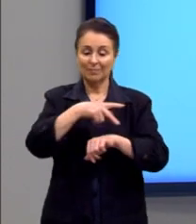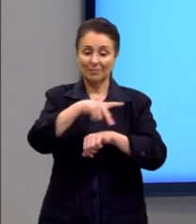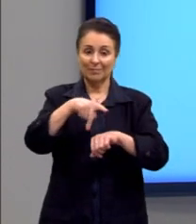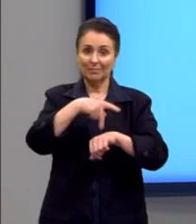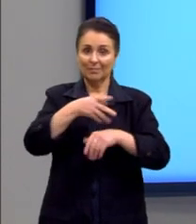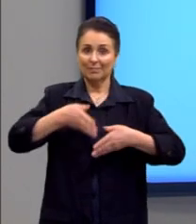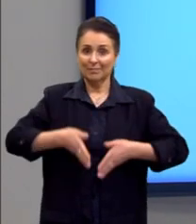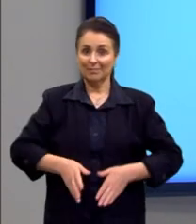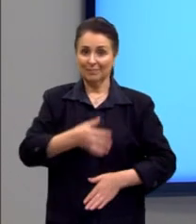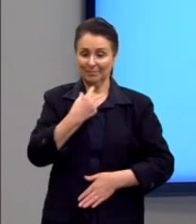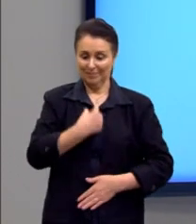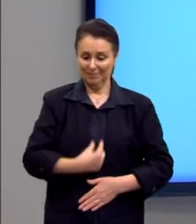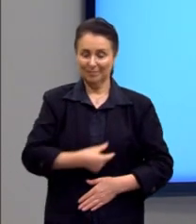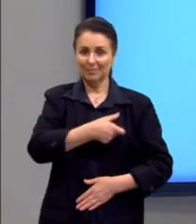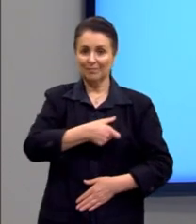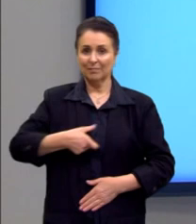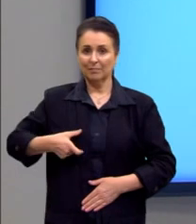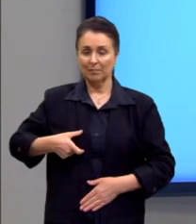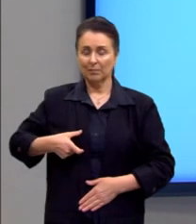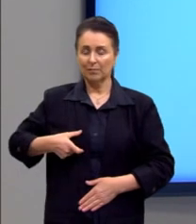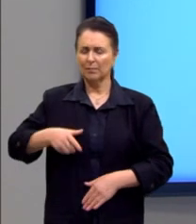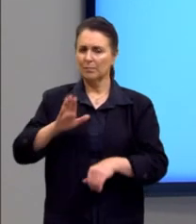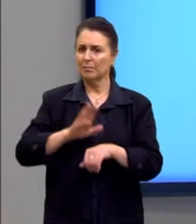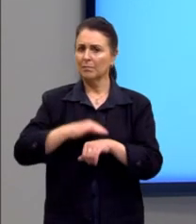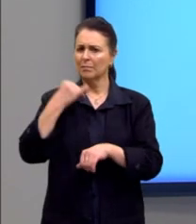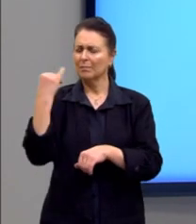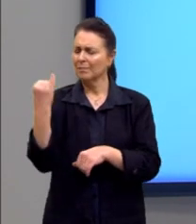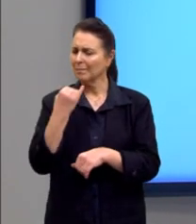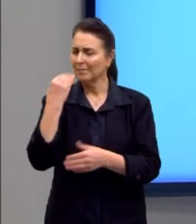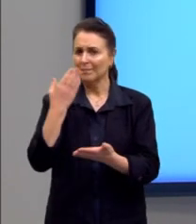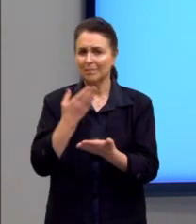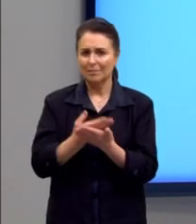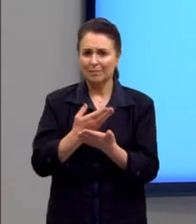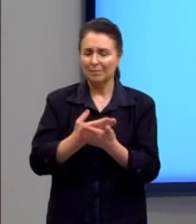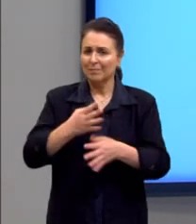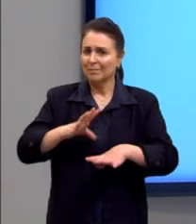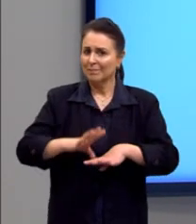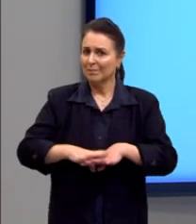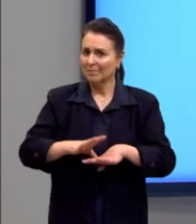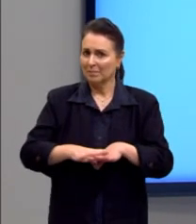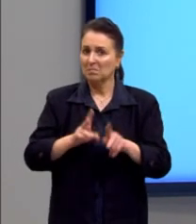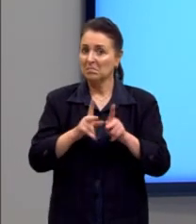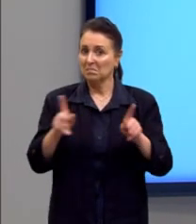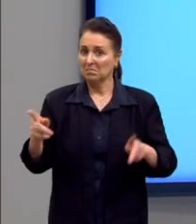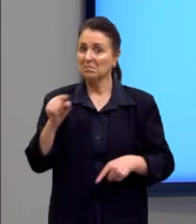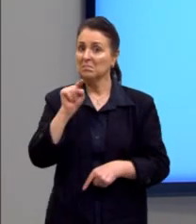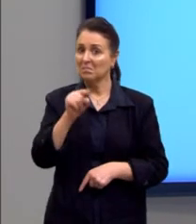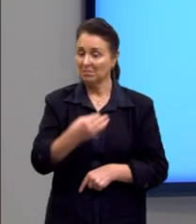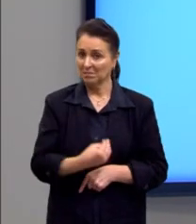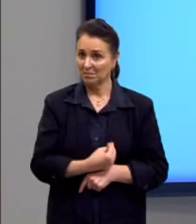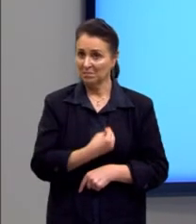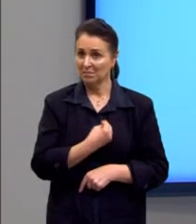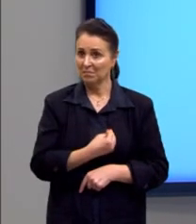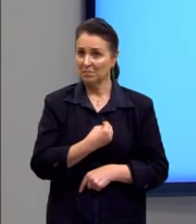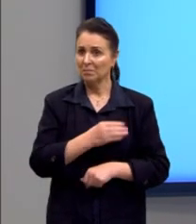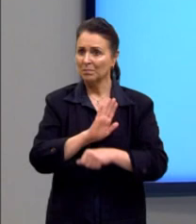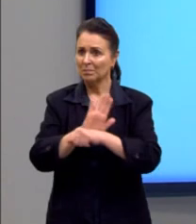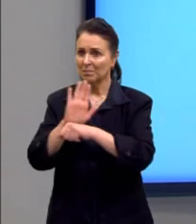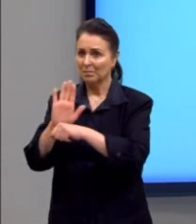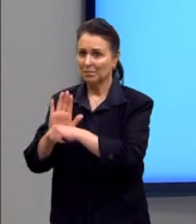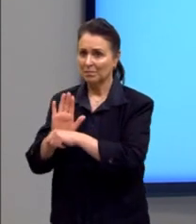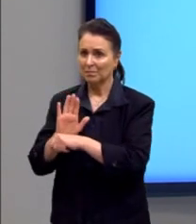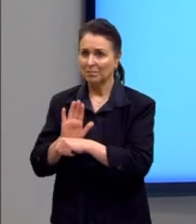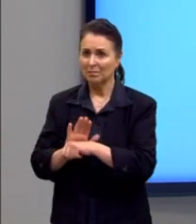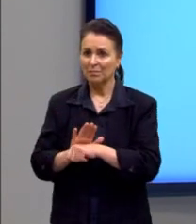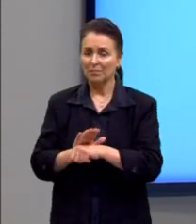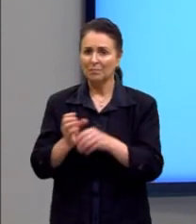ele foi considerado um dos maiores estudiosos da matemática em sua época sua contribuição